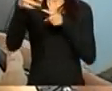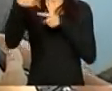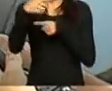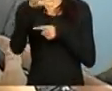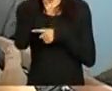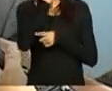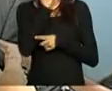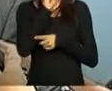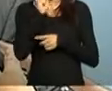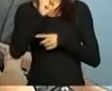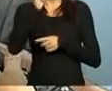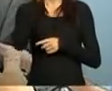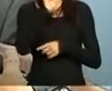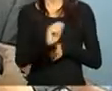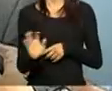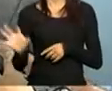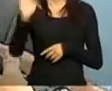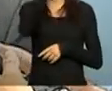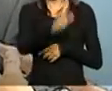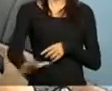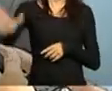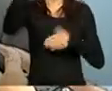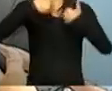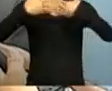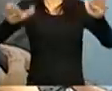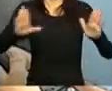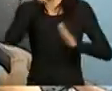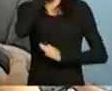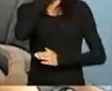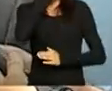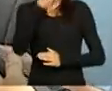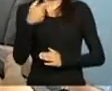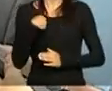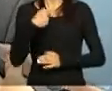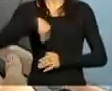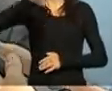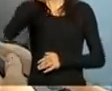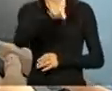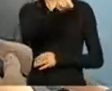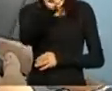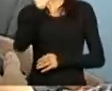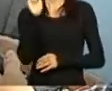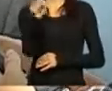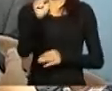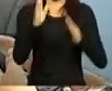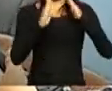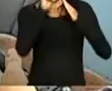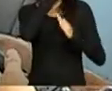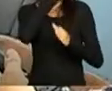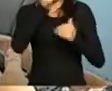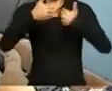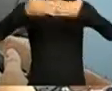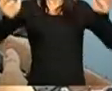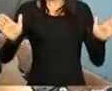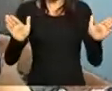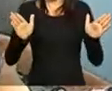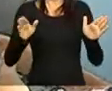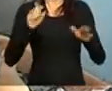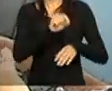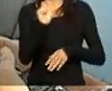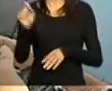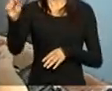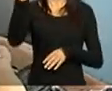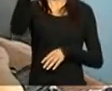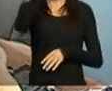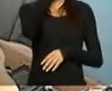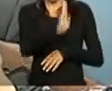sábado em todo o país os postos de saúde estarão abertos é um 100 mil postos de saúde de vacinação espalhados em cada canto do